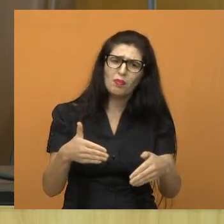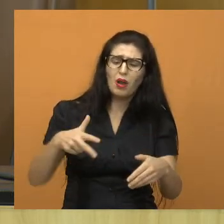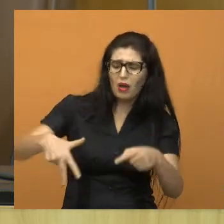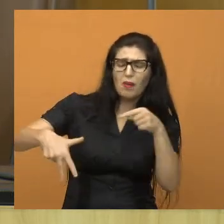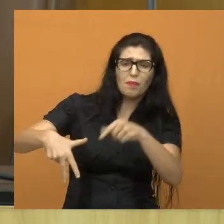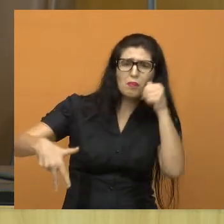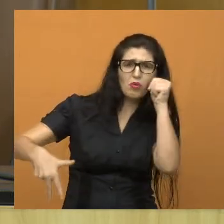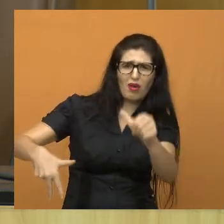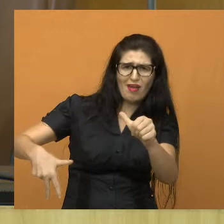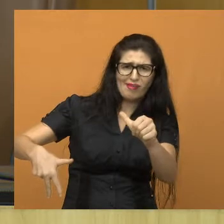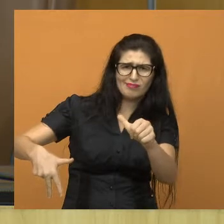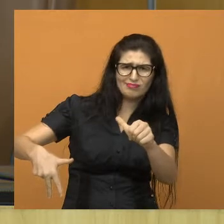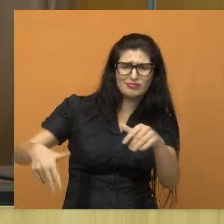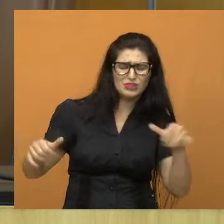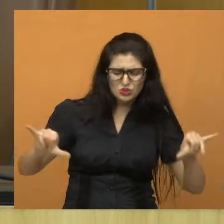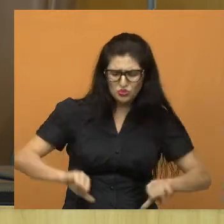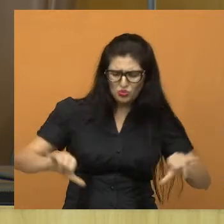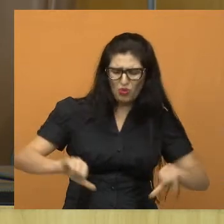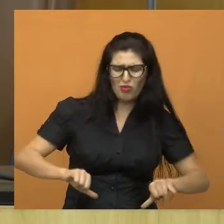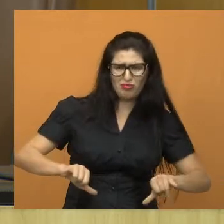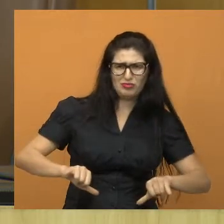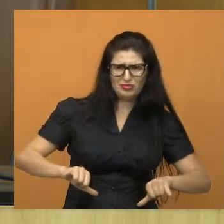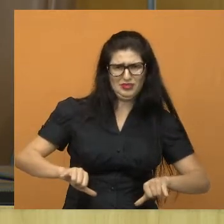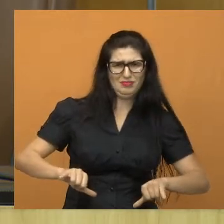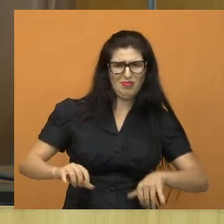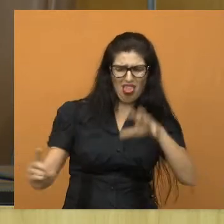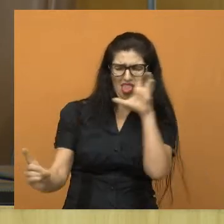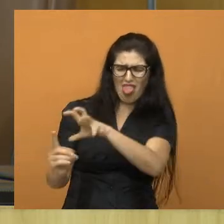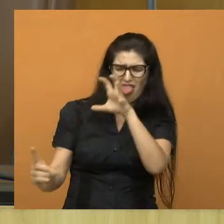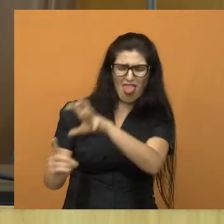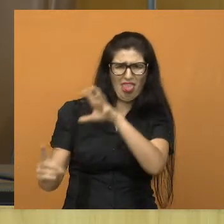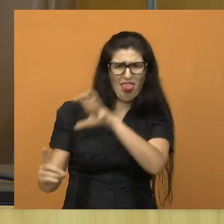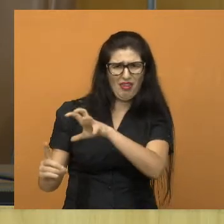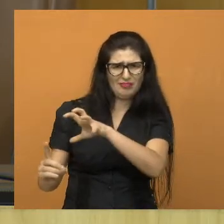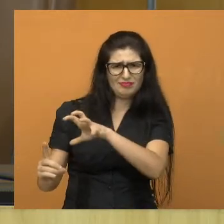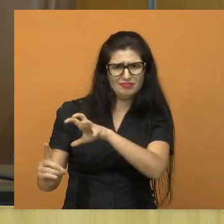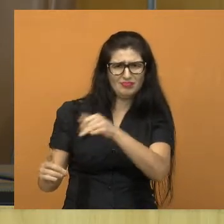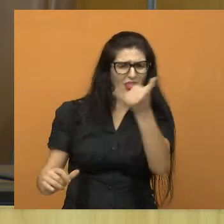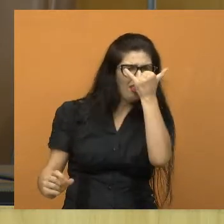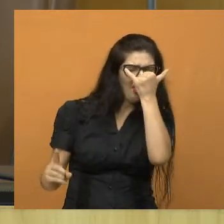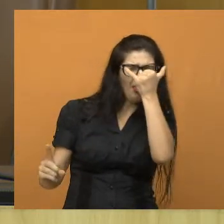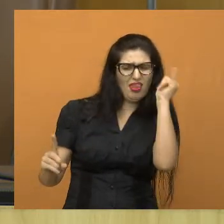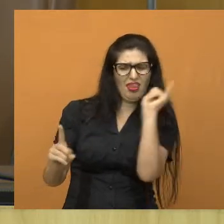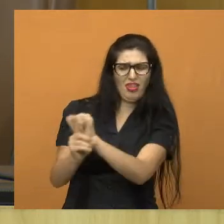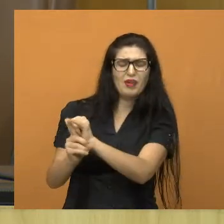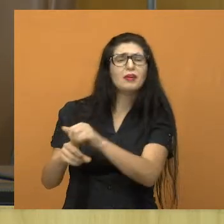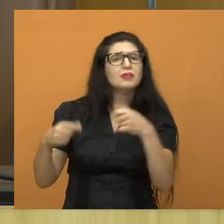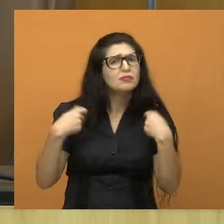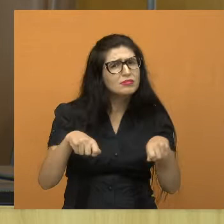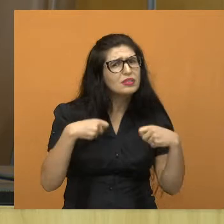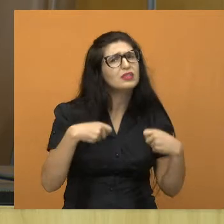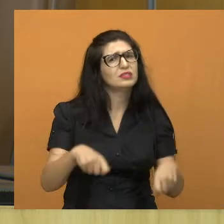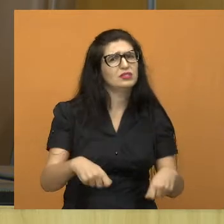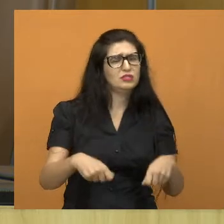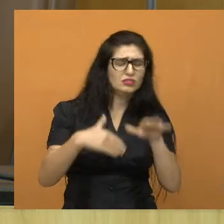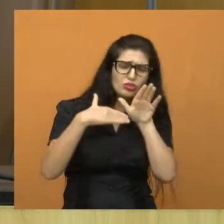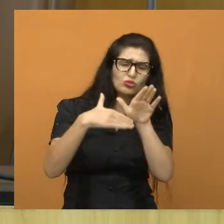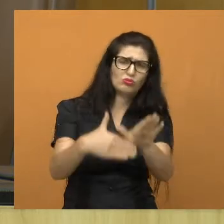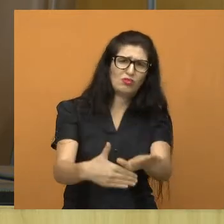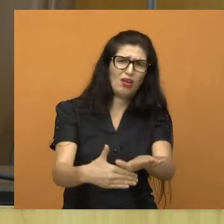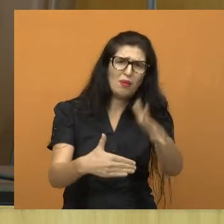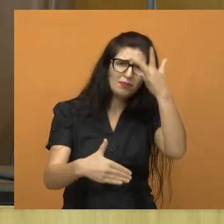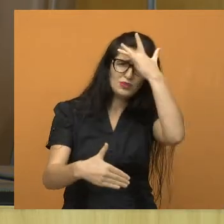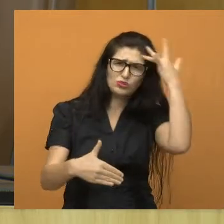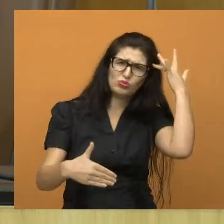para a sua família. Então, antes da gente discorrer sobre todos os aspectos da violência, a gente precisa